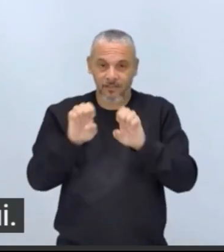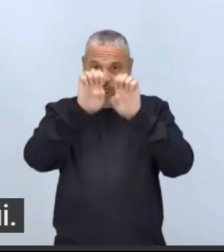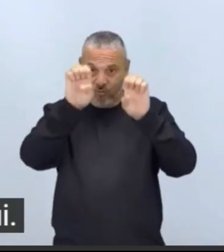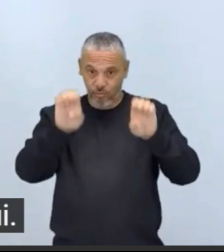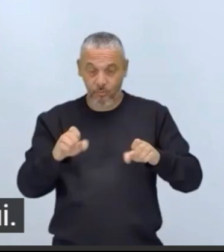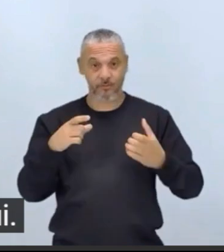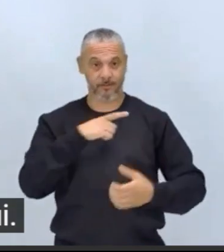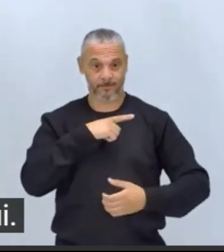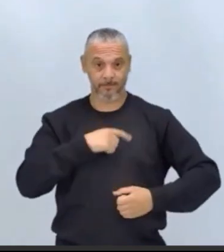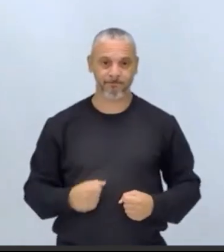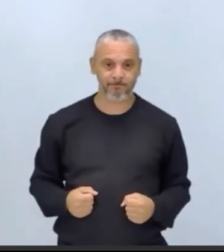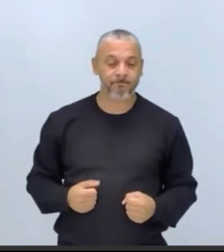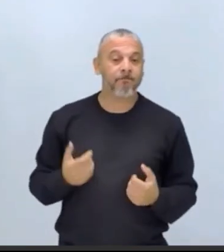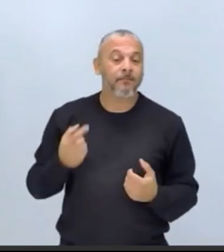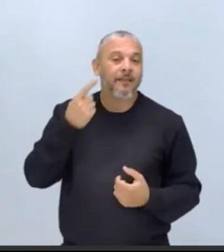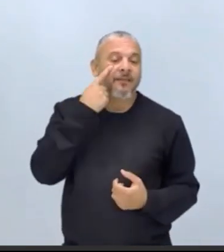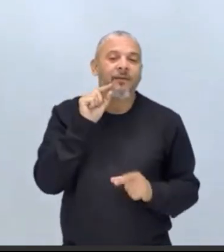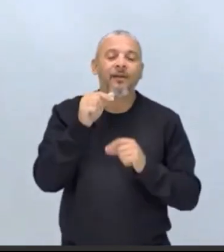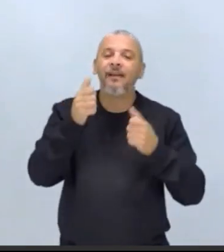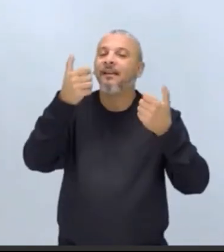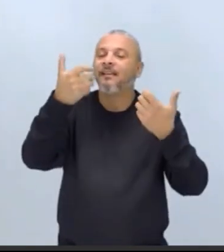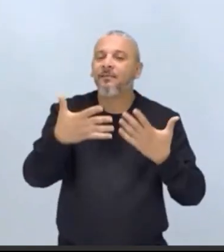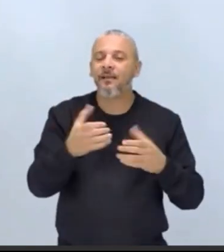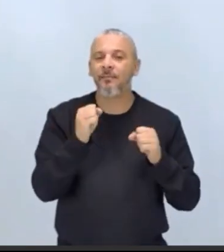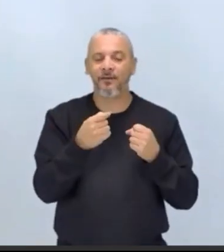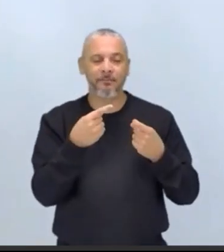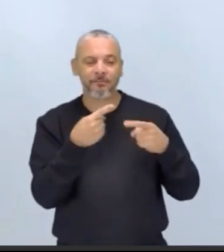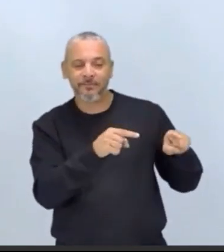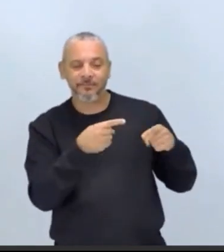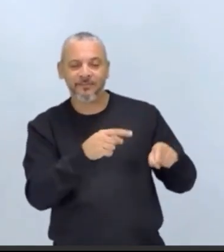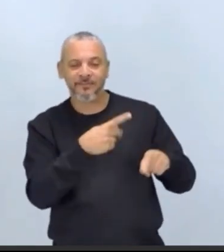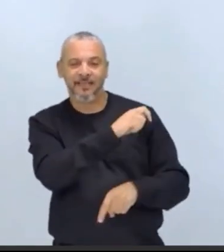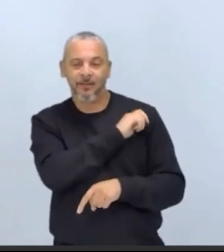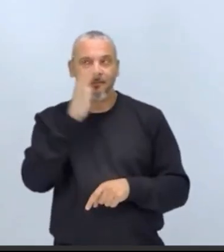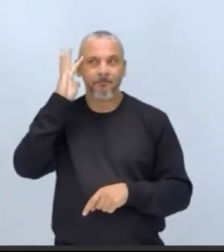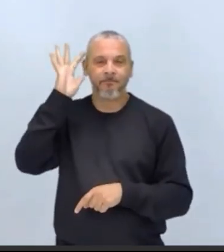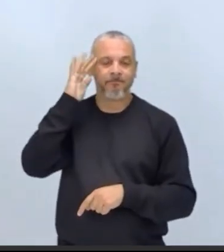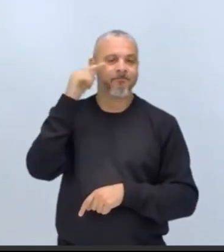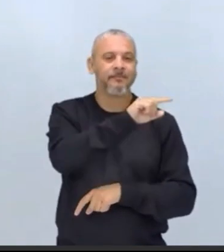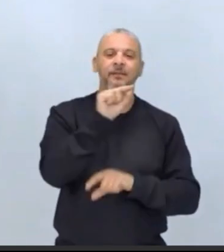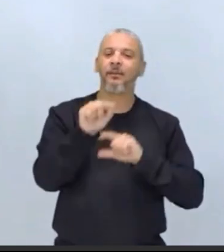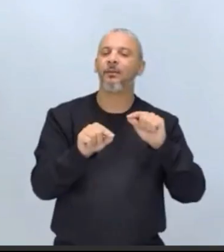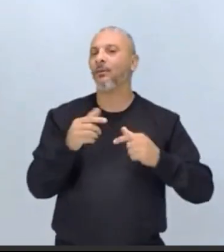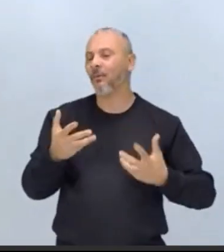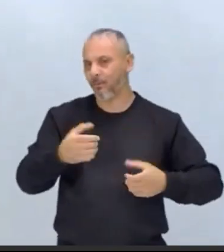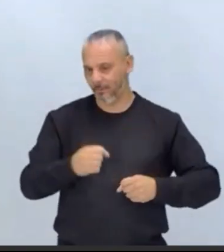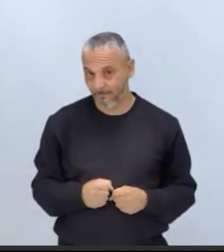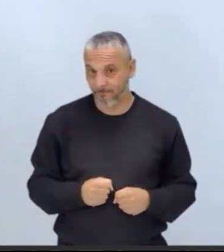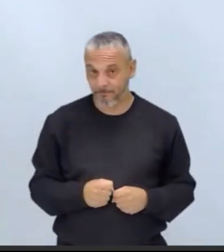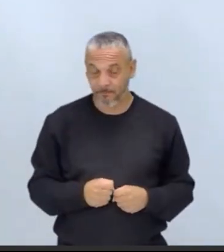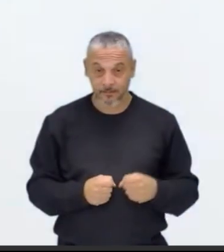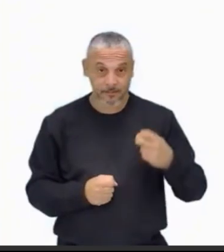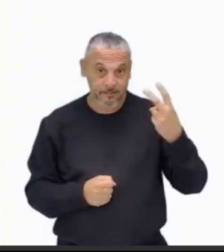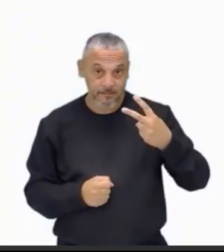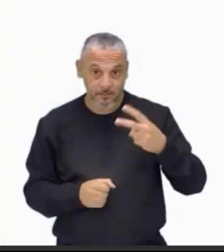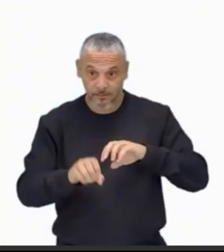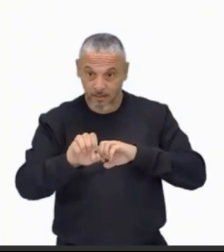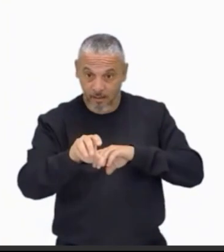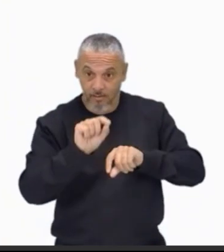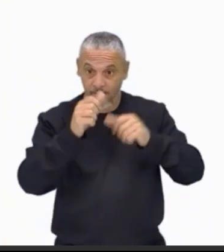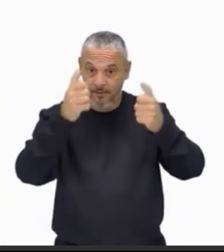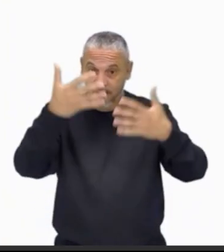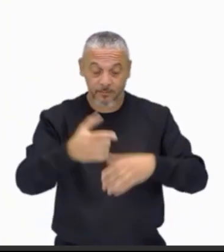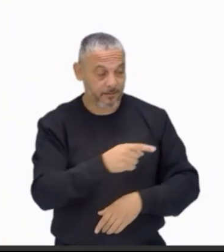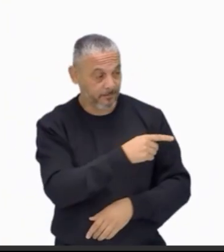do nosso autômato aqui. E aqui a gente pode fazer uma provocação para os nossos alunos. Por quê? Porque Porque na segunda parte da aula nós